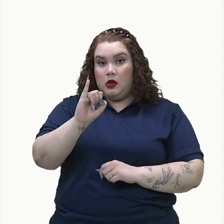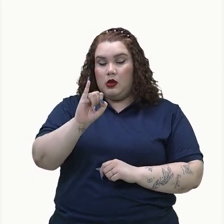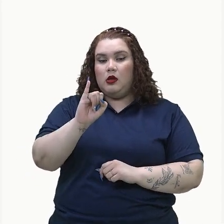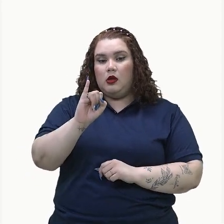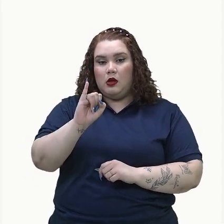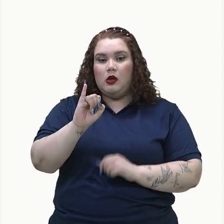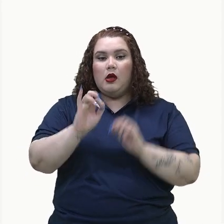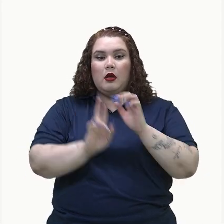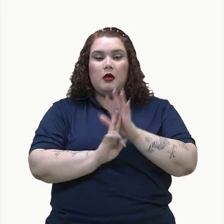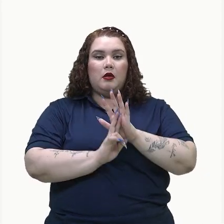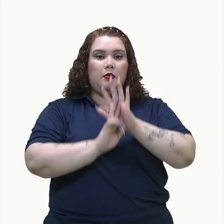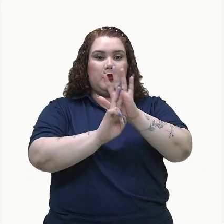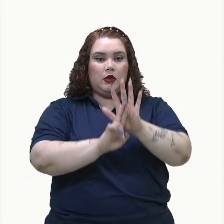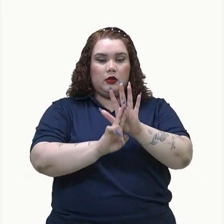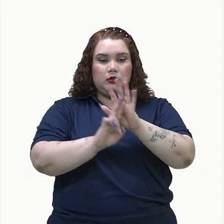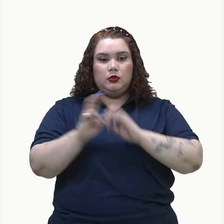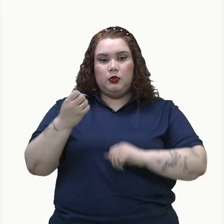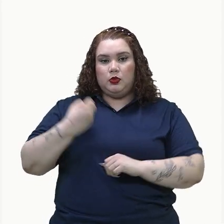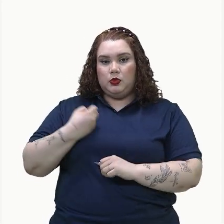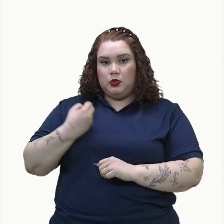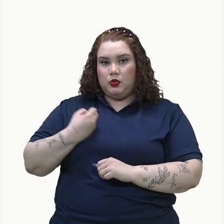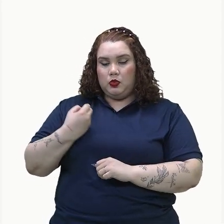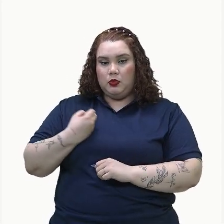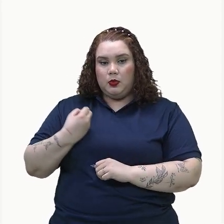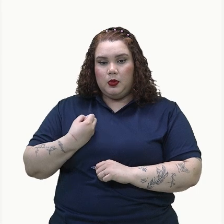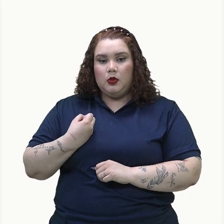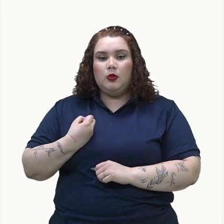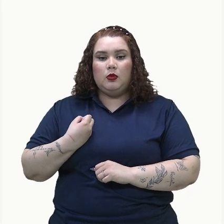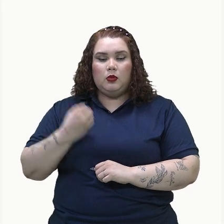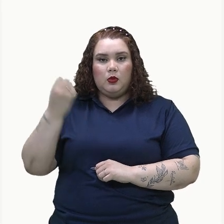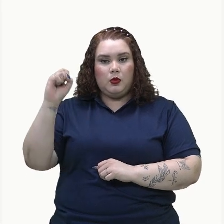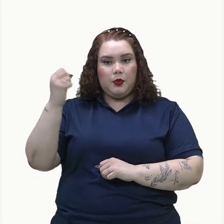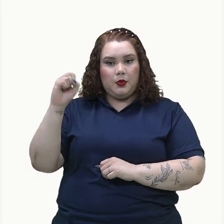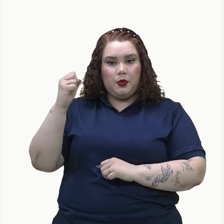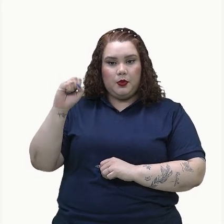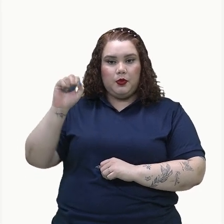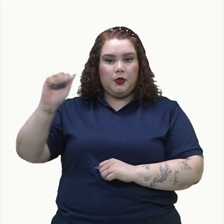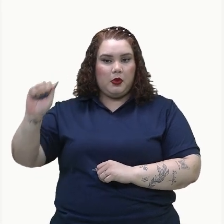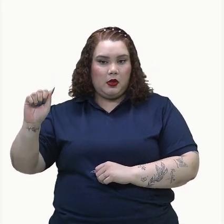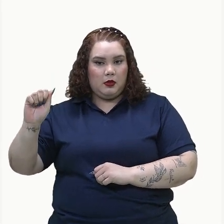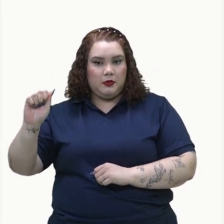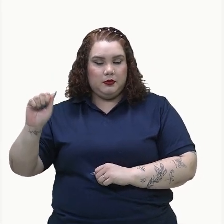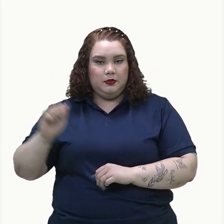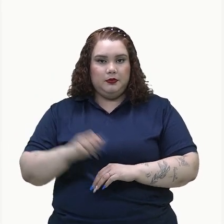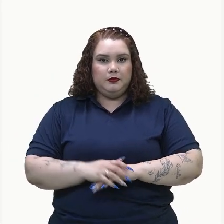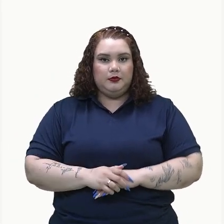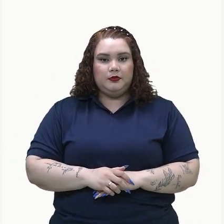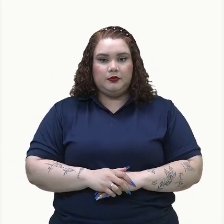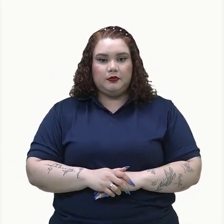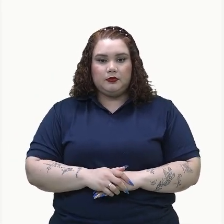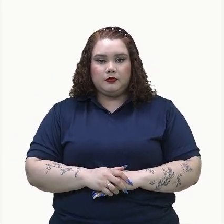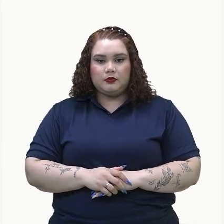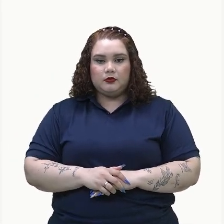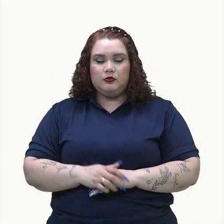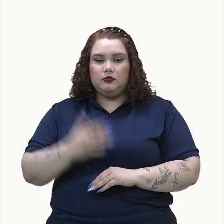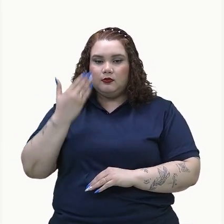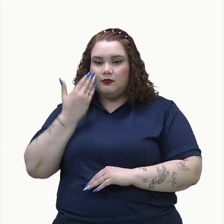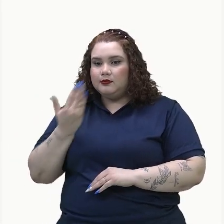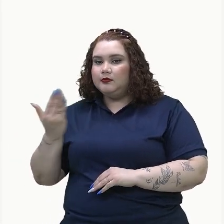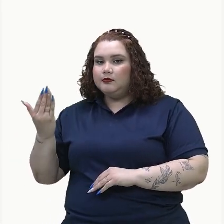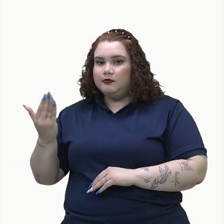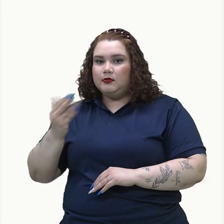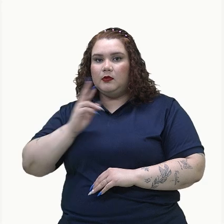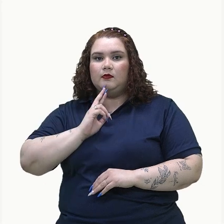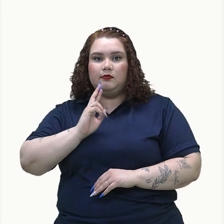corrente I que está faltando, a corrente que passa pelo ramo do meio, ela é de 8 amperes. Aí está, então,